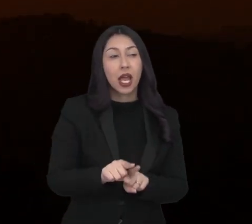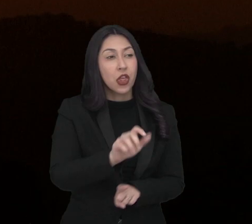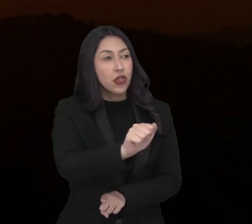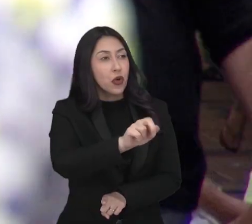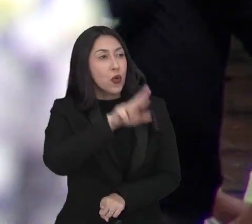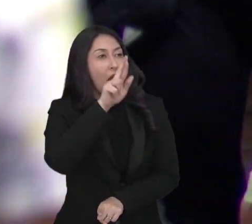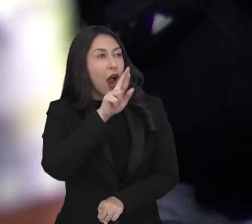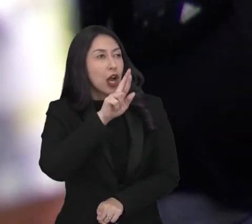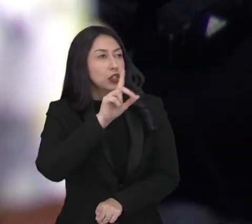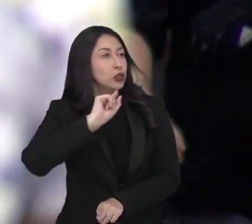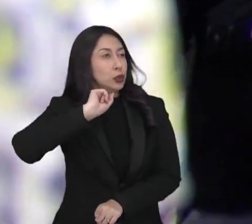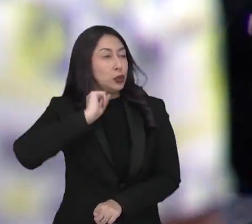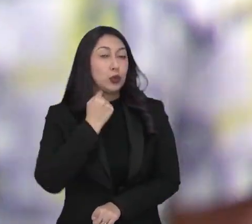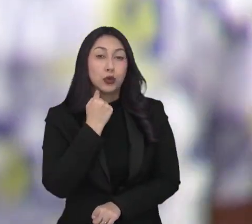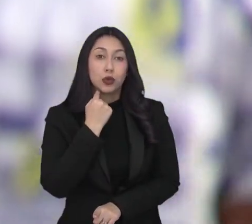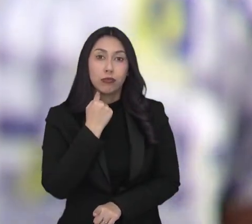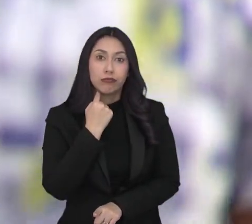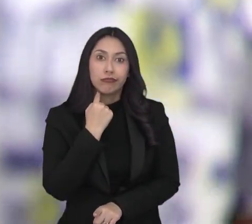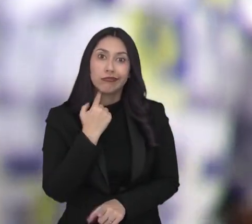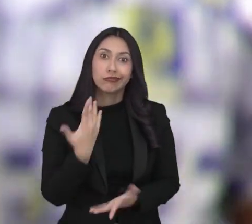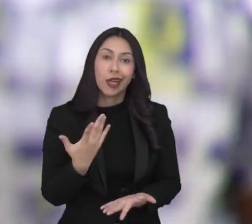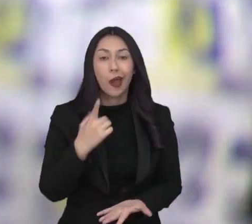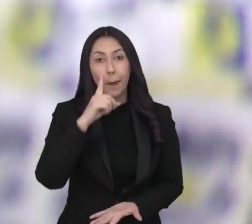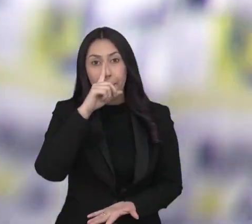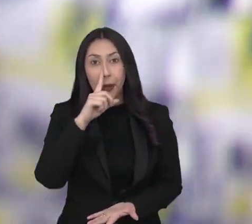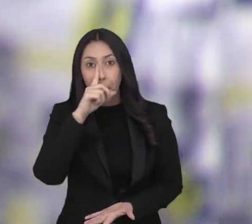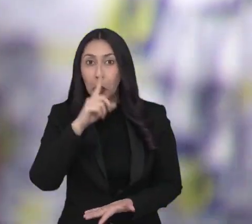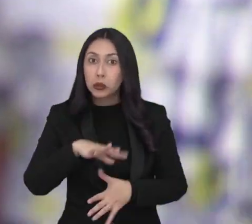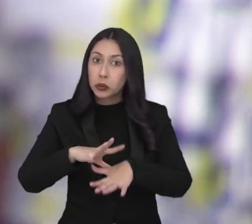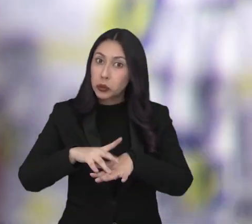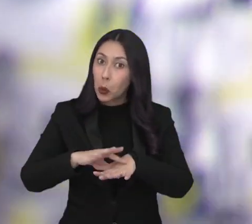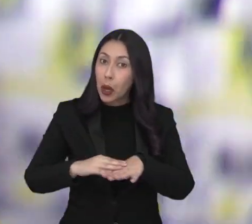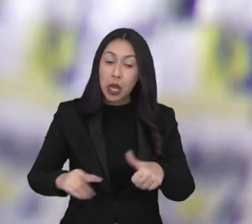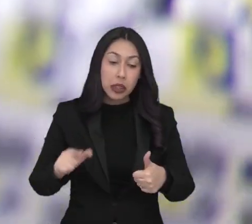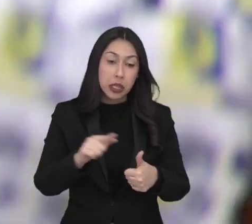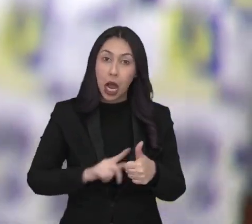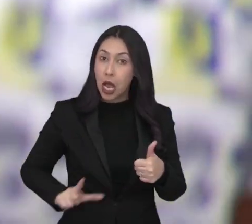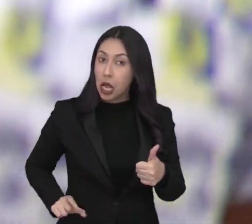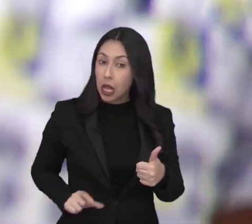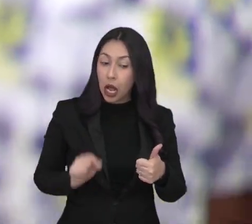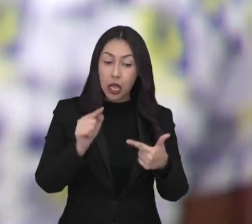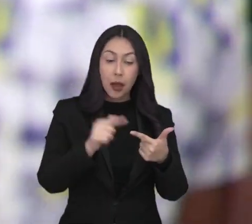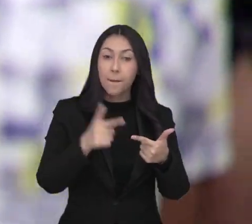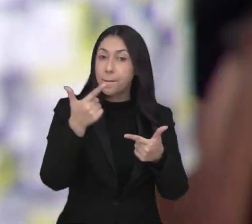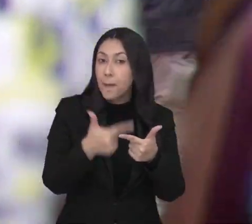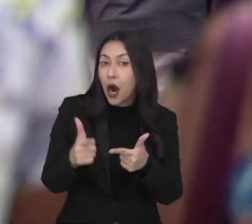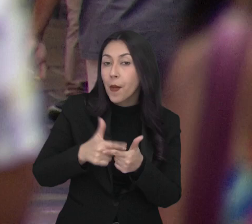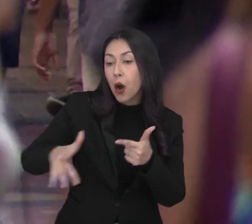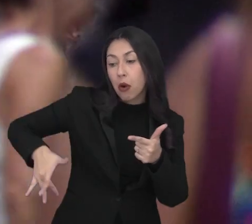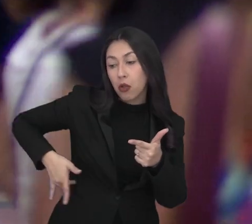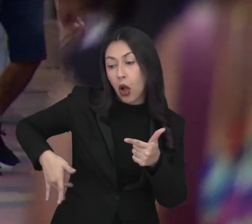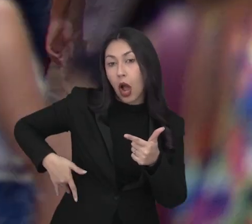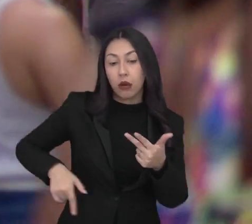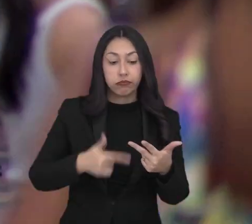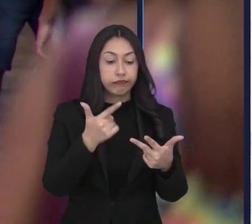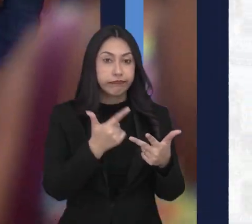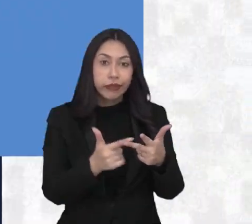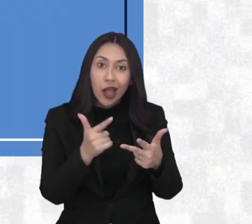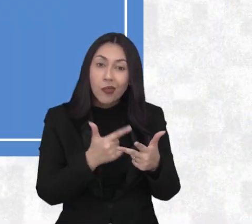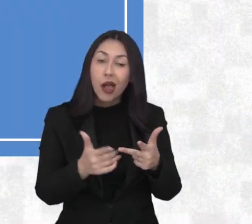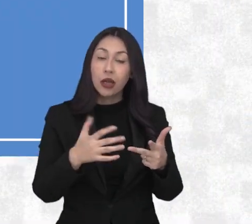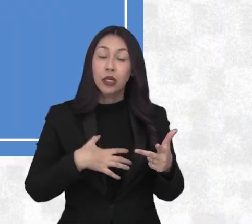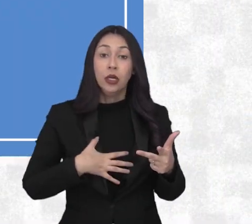ar. Condições que aumentam as chances de doenças como câncer, disfunção renal e problemas